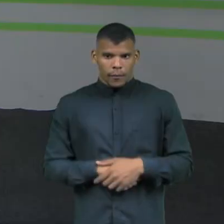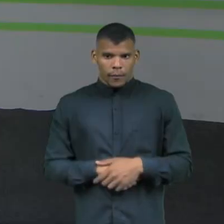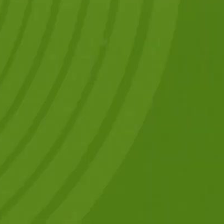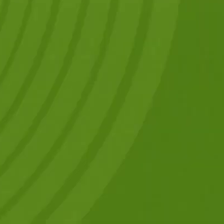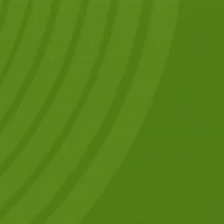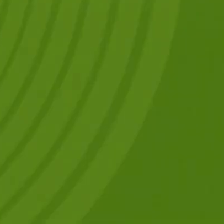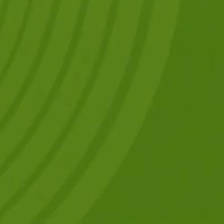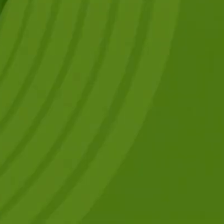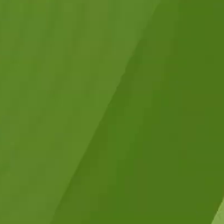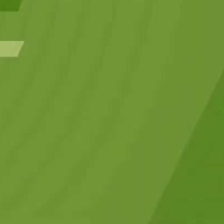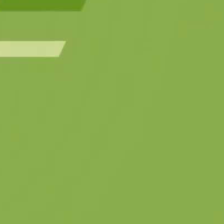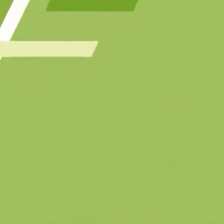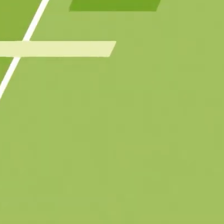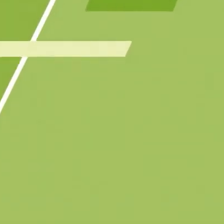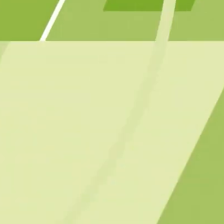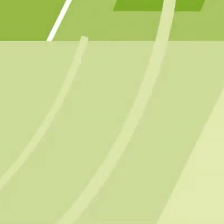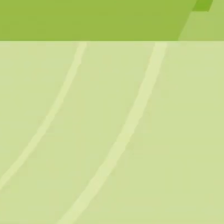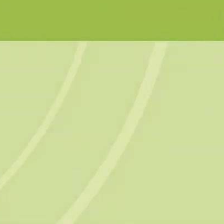já.